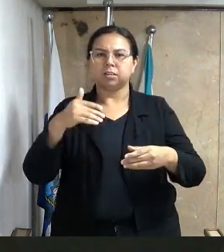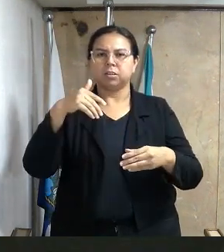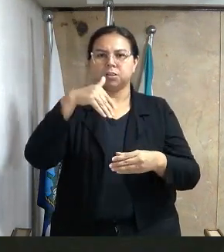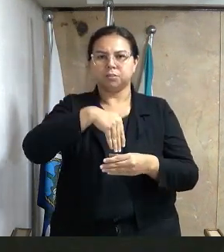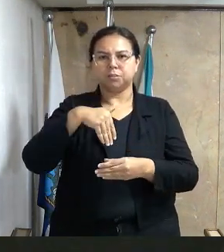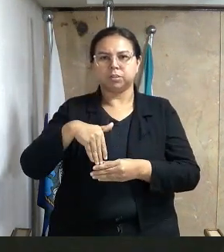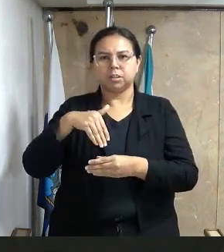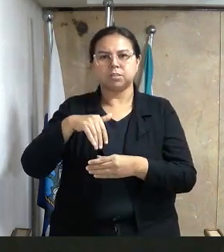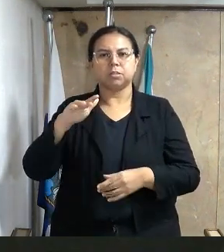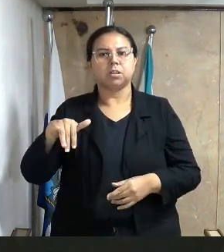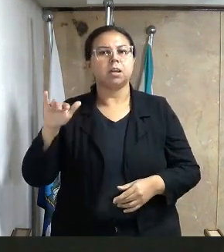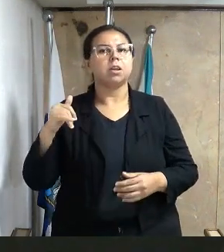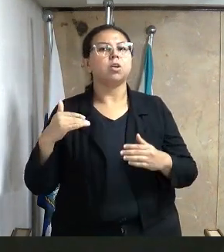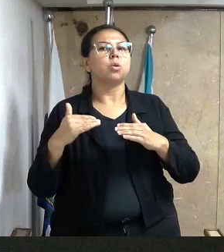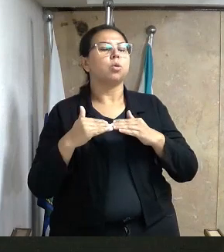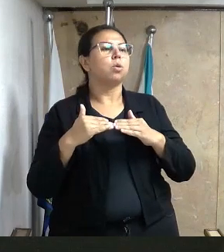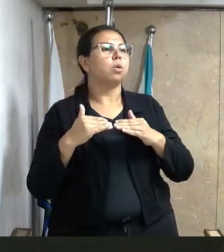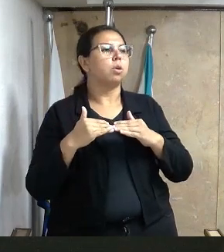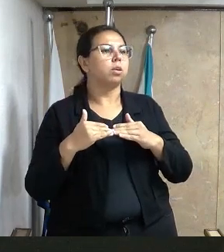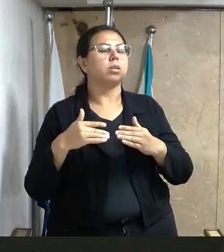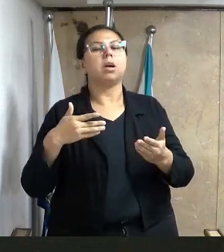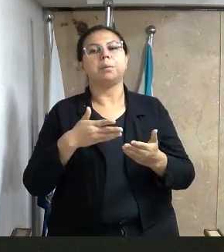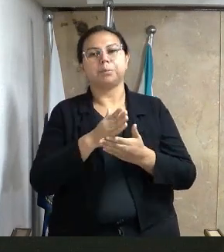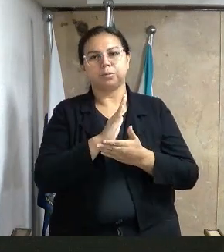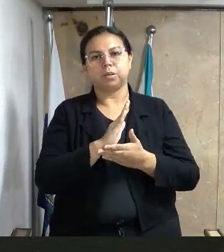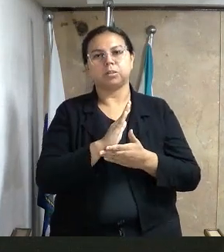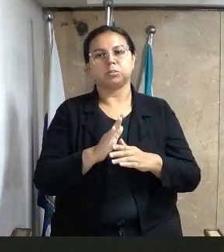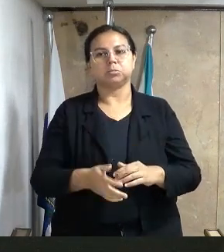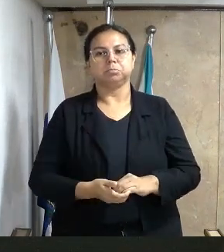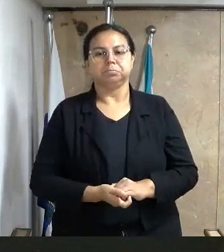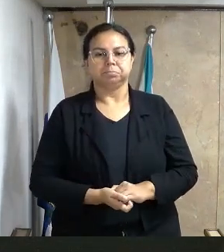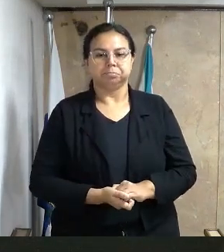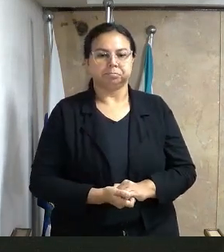votação. Vereadores que aprovam, permaneçam como estão. Aprovado por unanimidade.